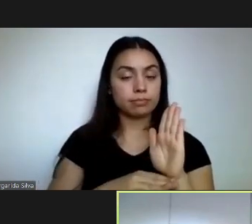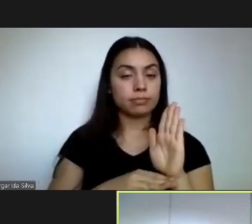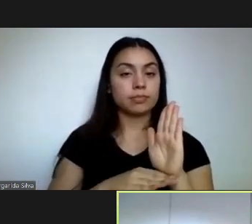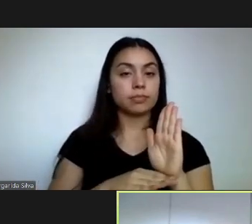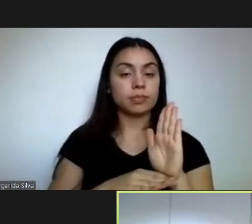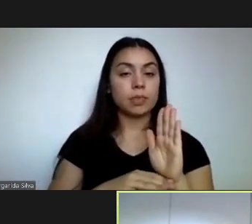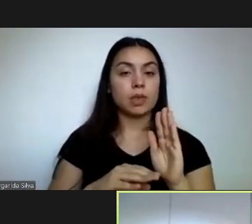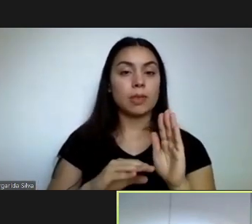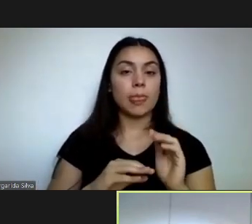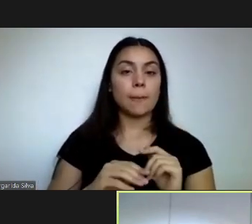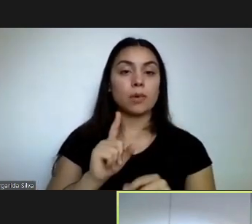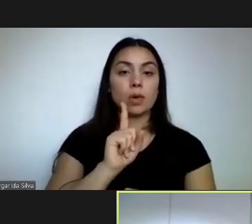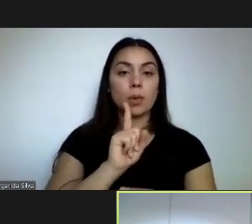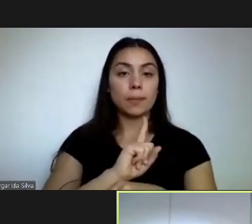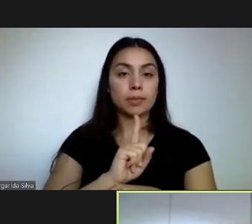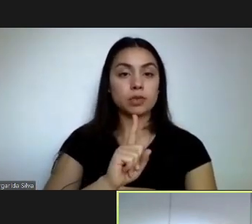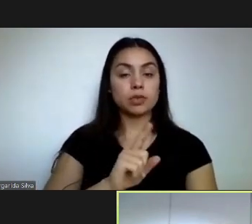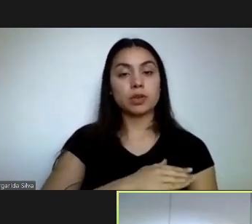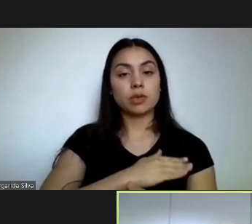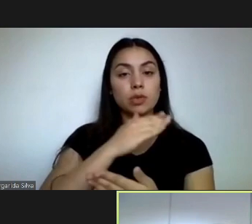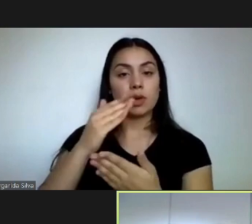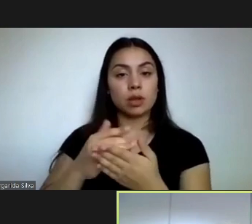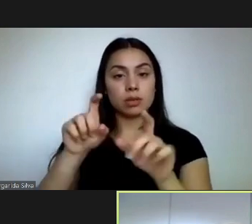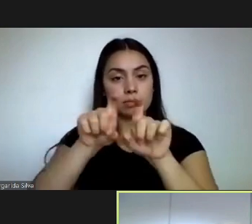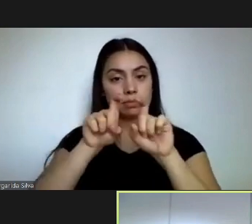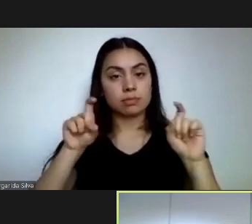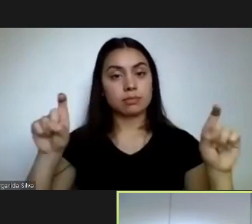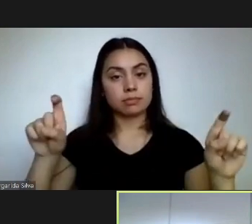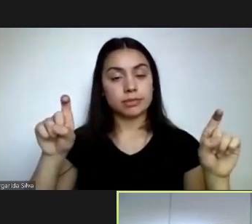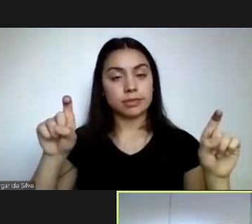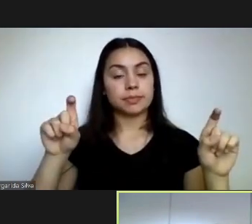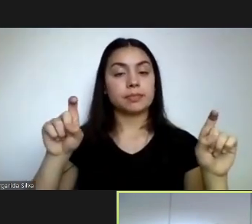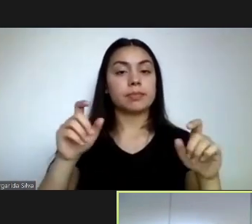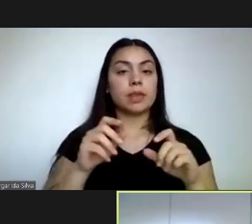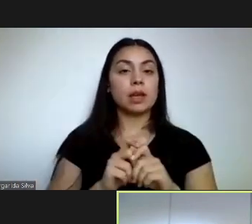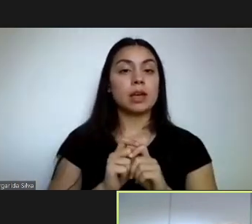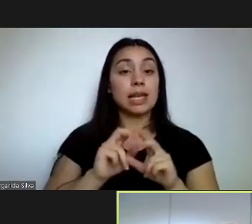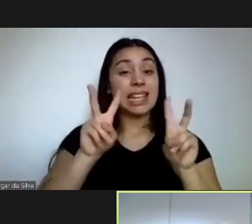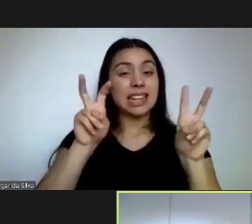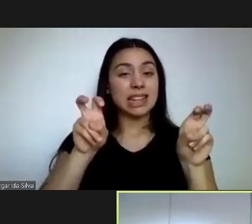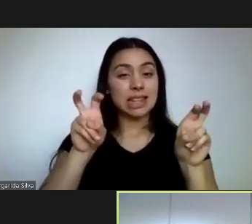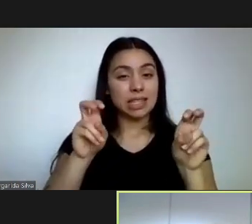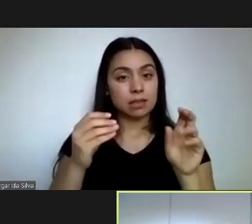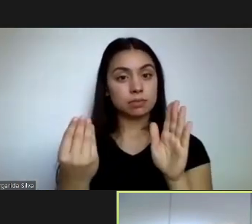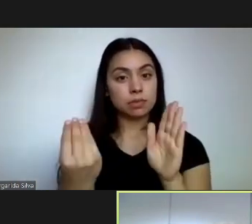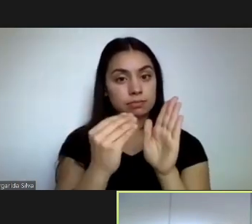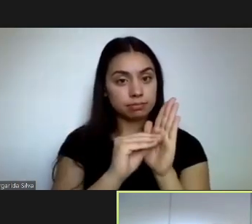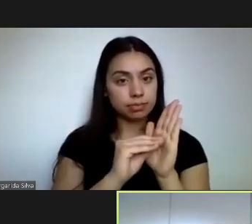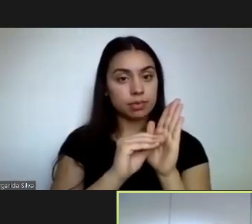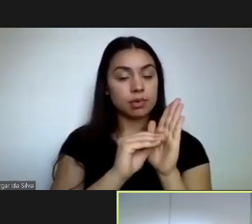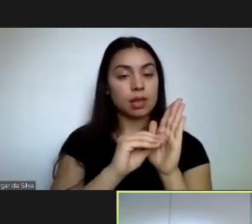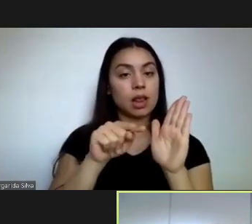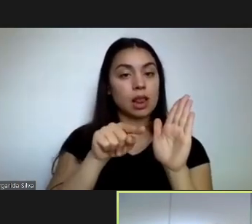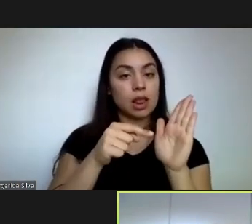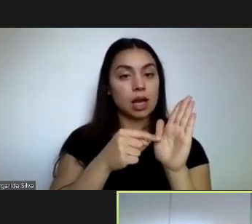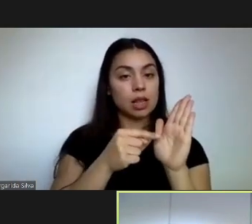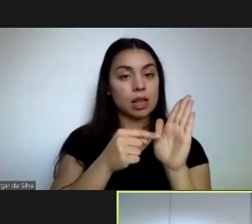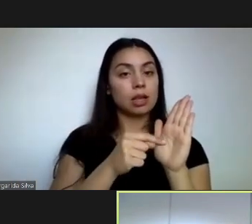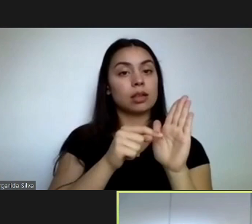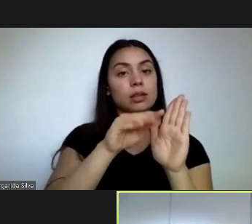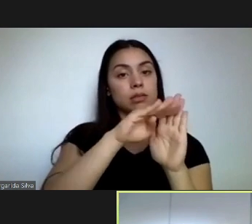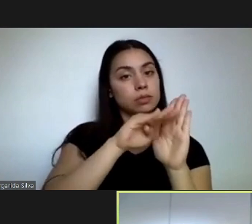ciclo até ao 12º ano, estas matérias estão no nosso currículo, estudadas,